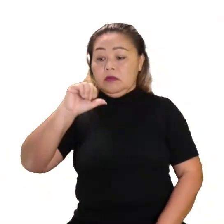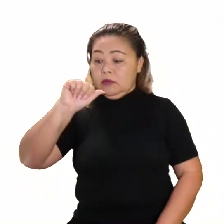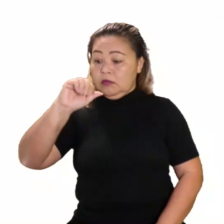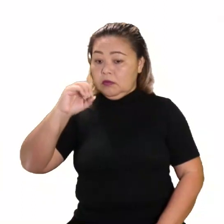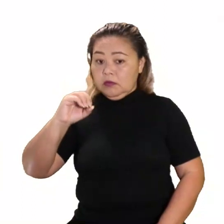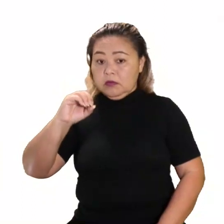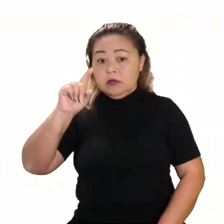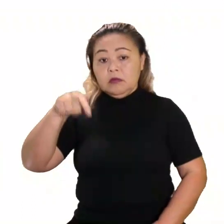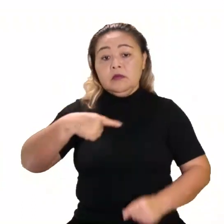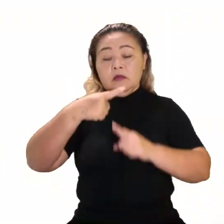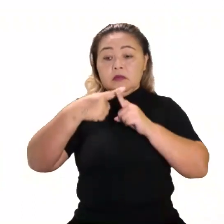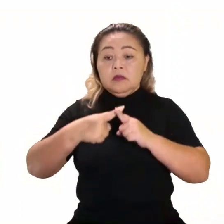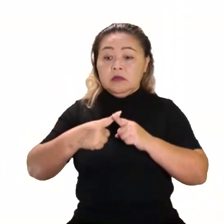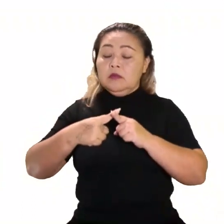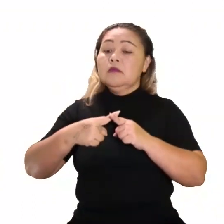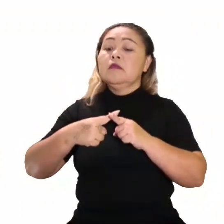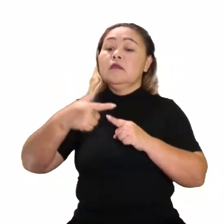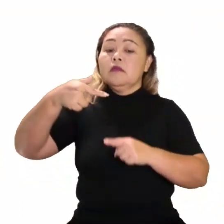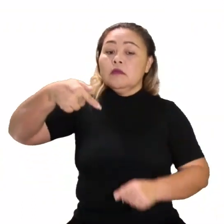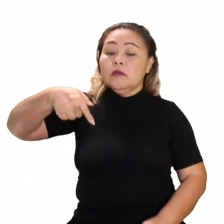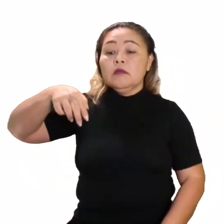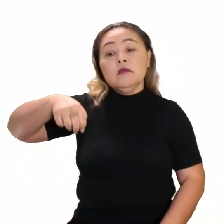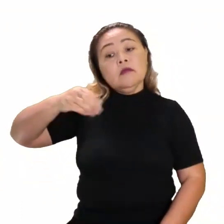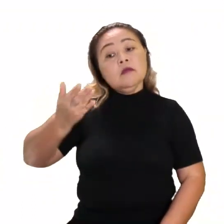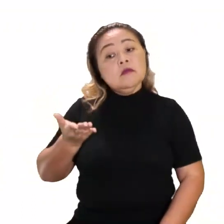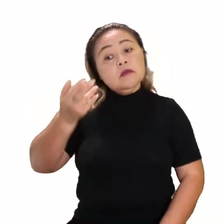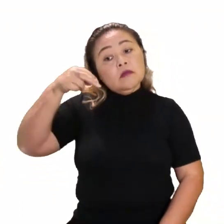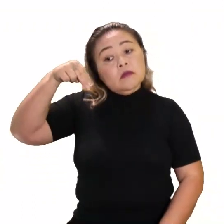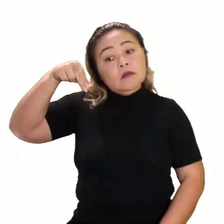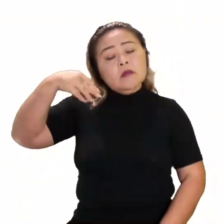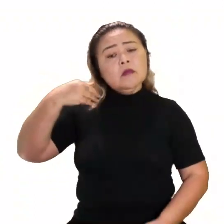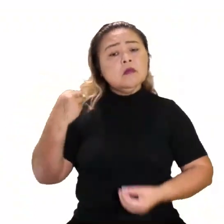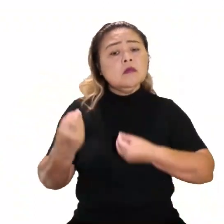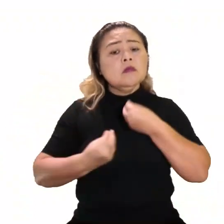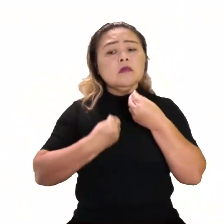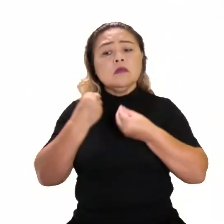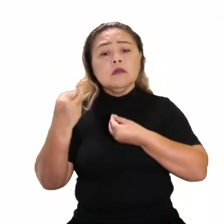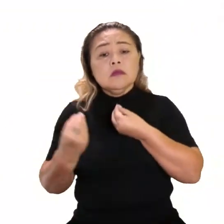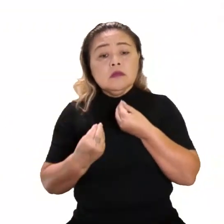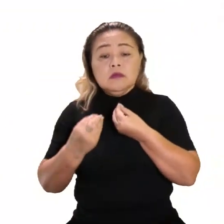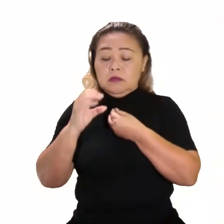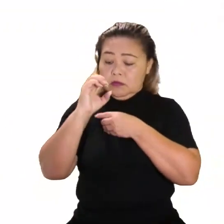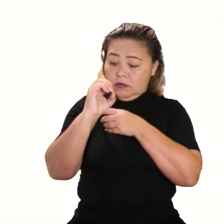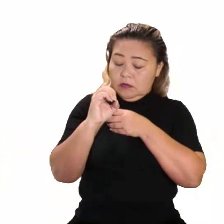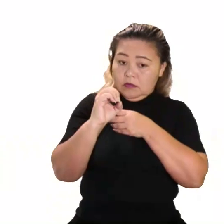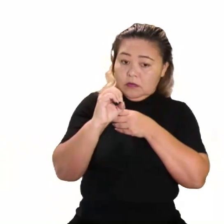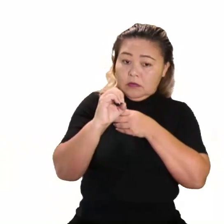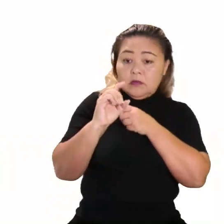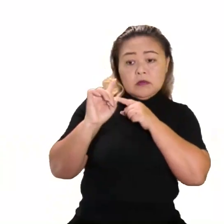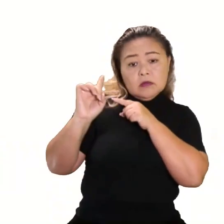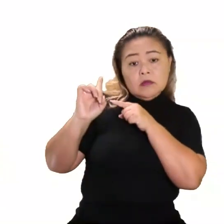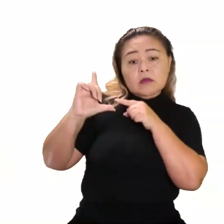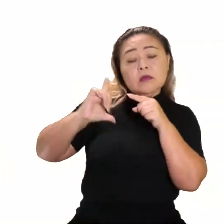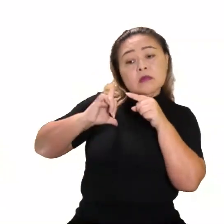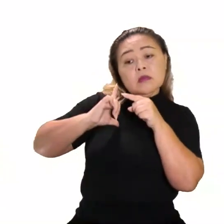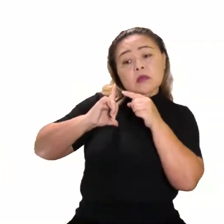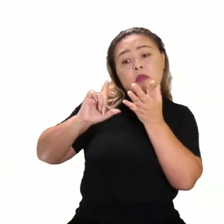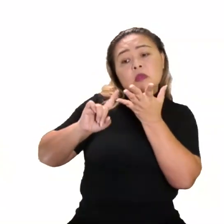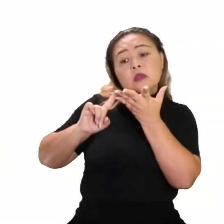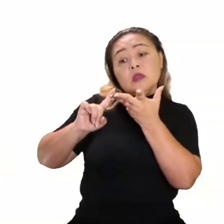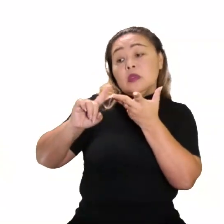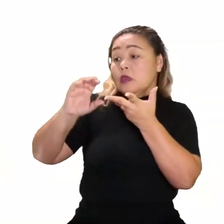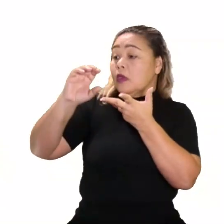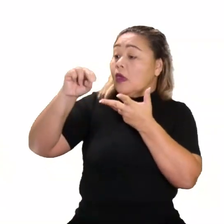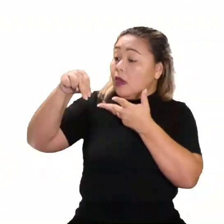A0 vezes a razão elevado a n. Porque como começamos o termo 0, lá em cima eu vou ter n